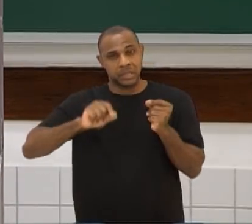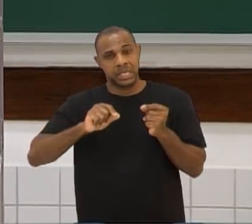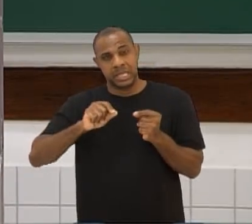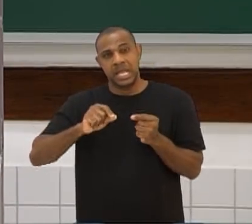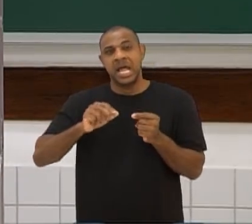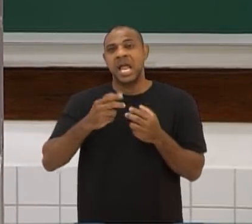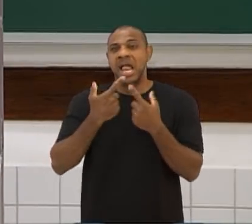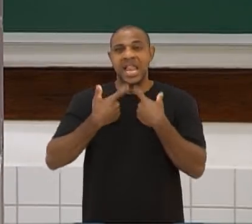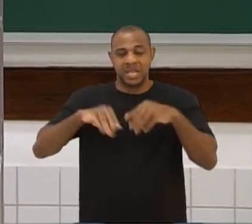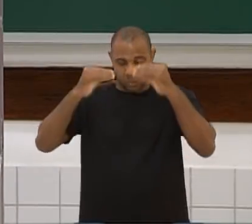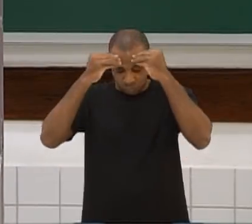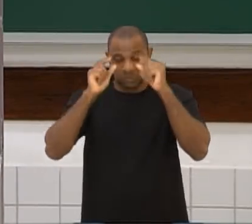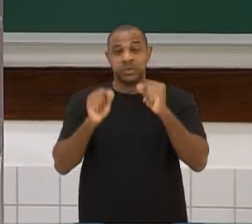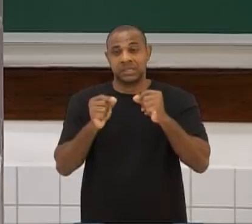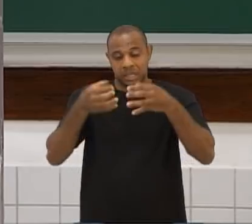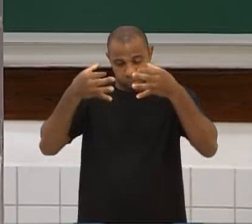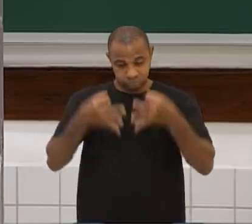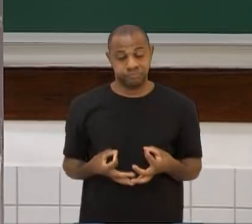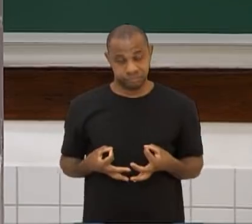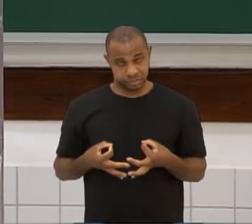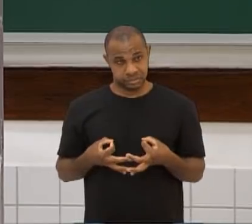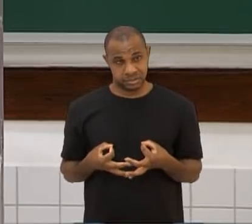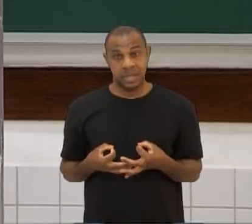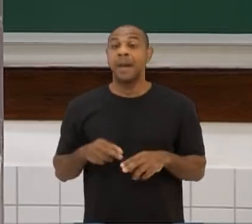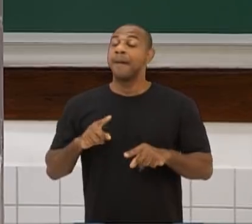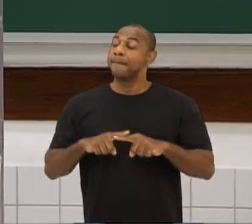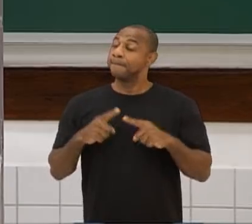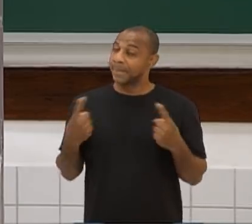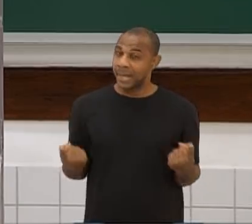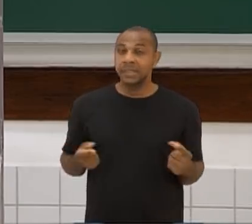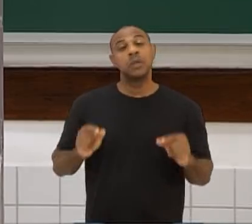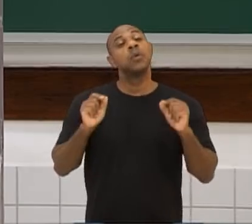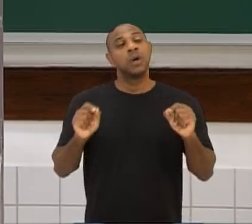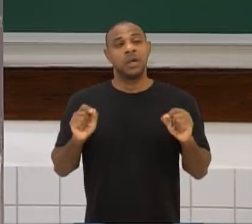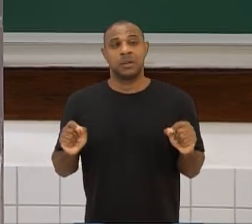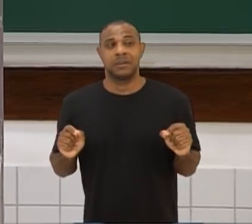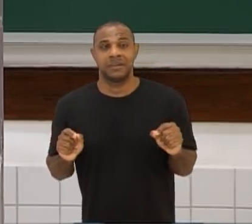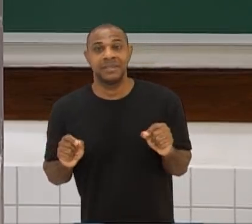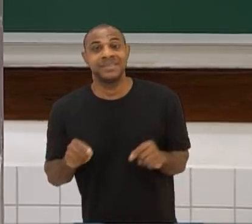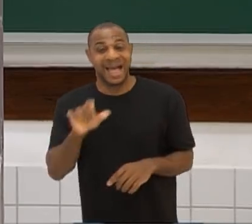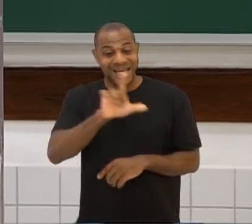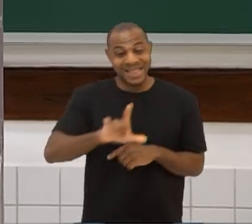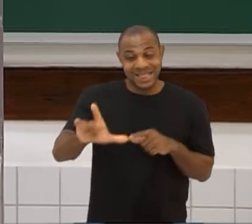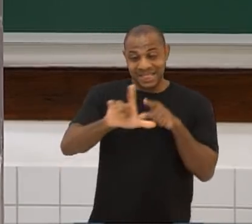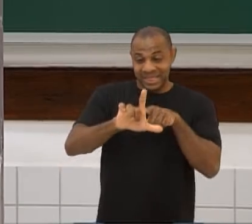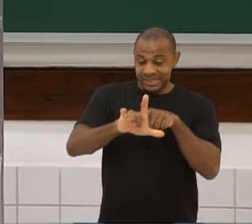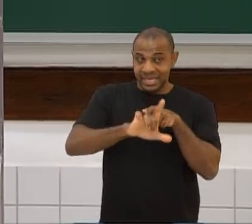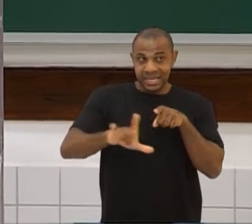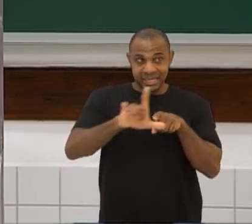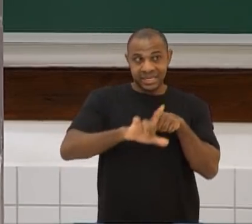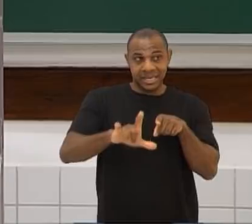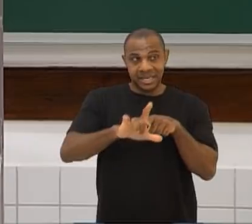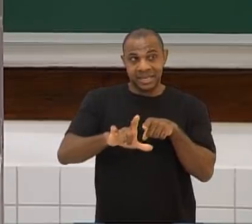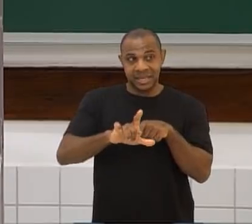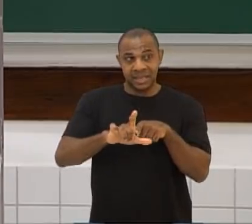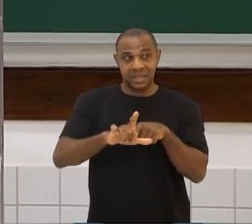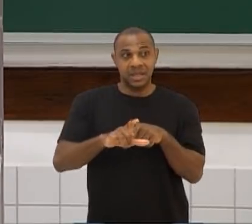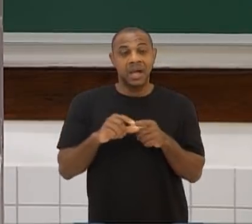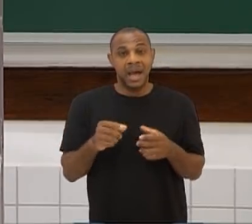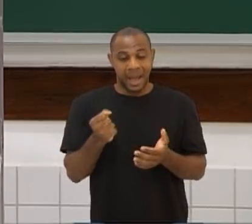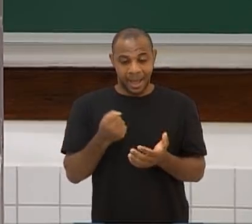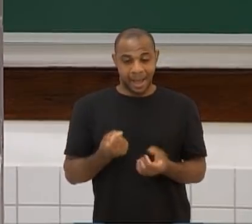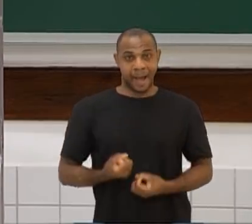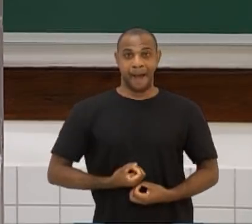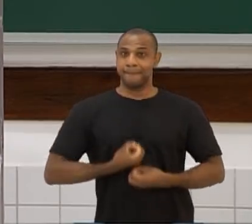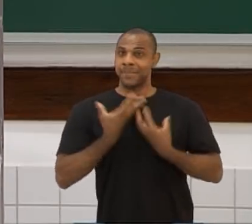e são respeitadas, tá certo? Porém, na literatura, o cânone é aquela poesia que